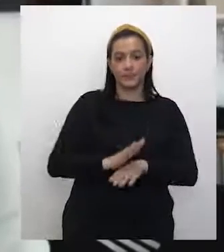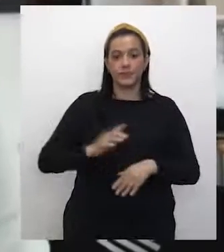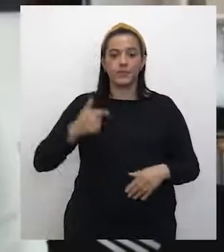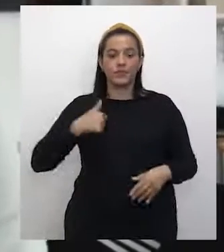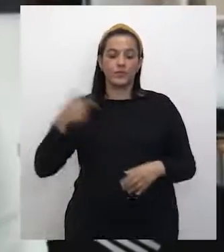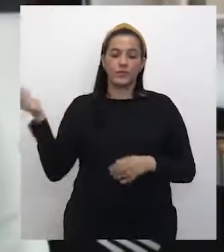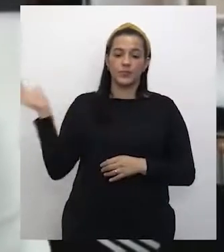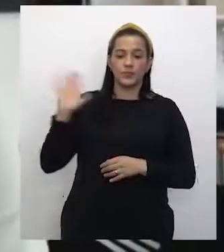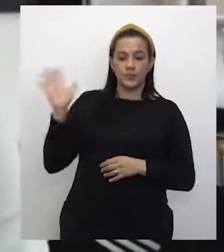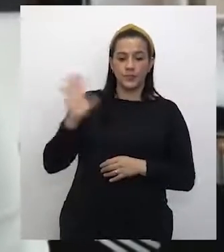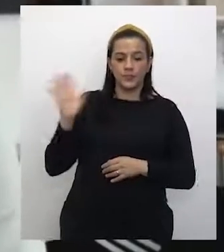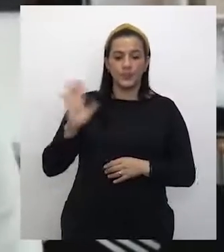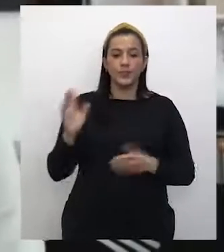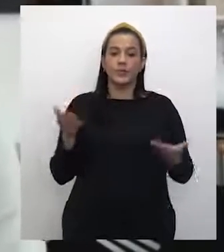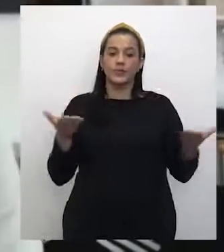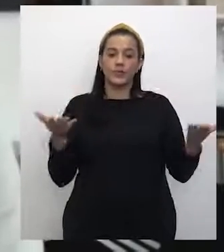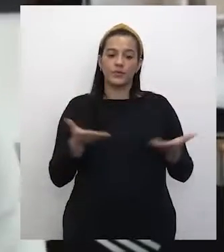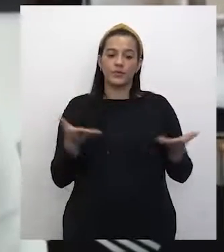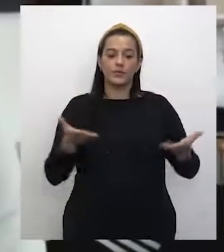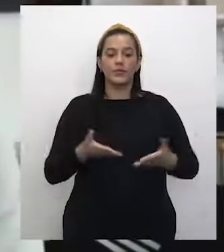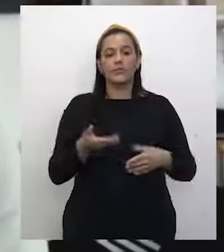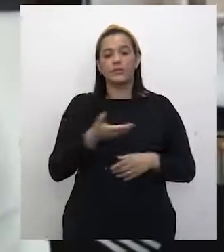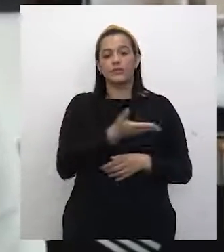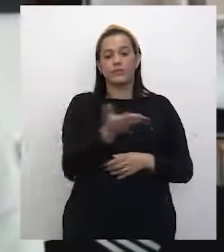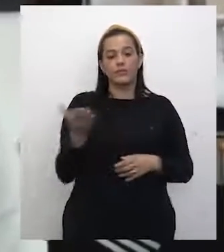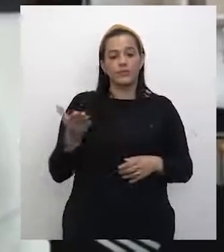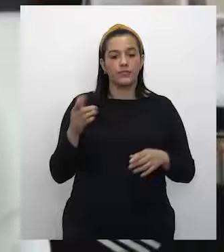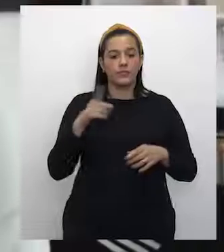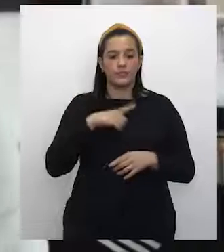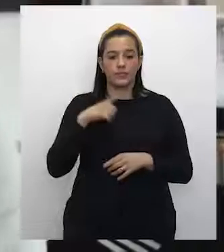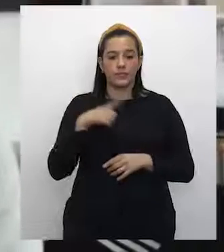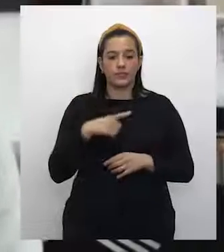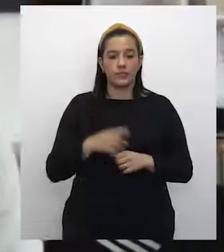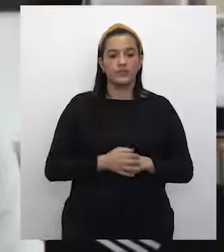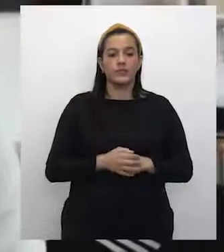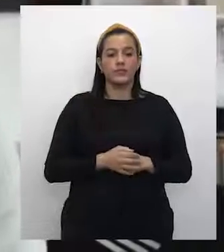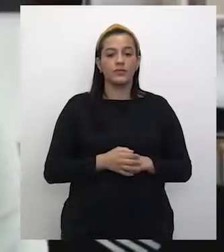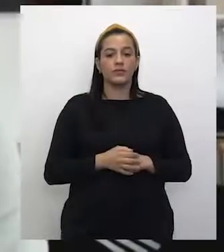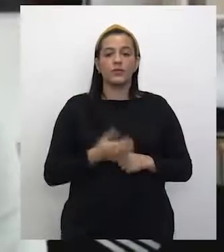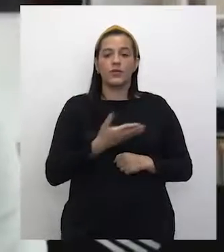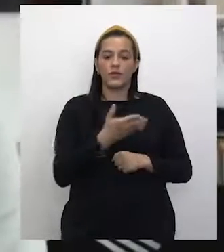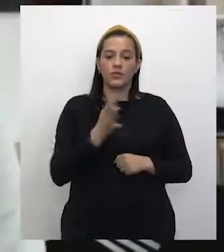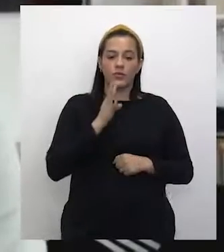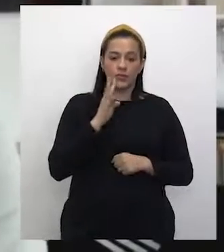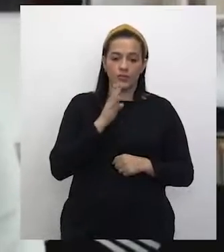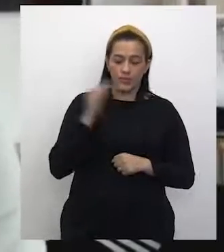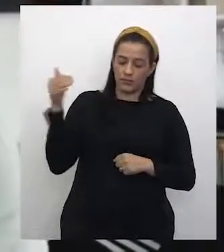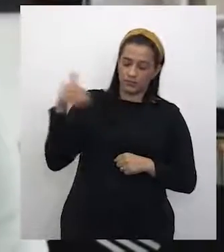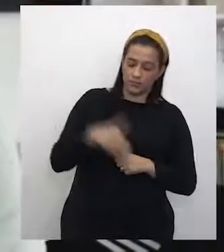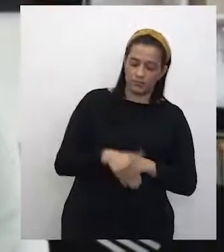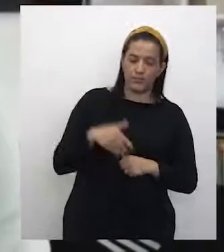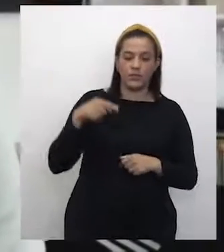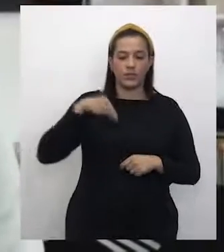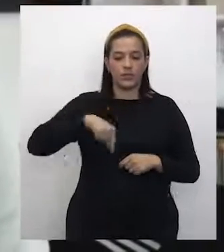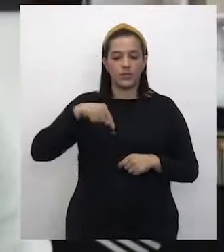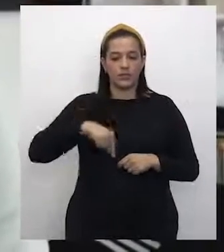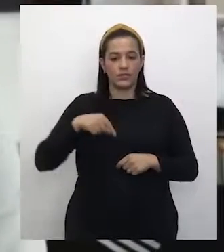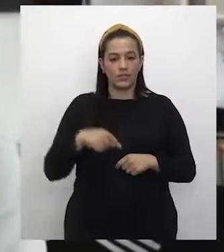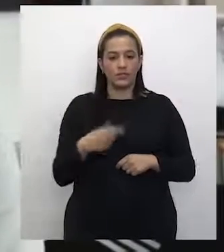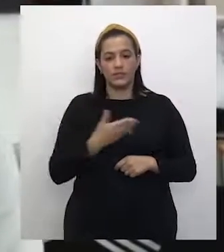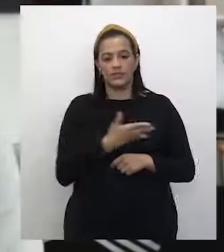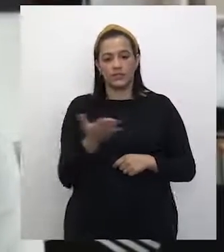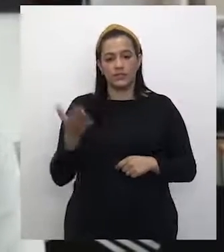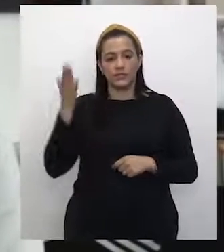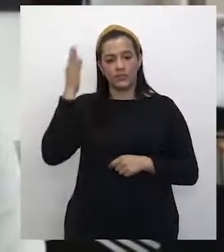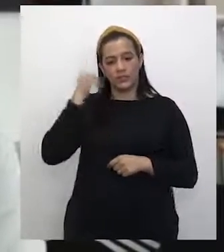me despedindo, quero que vocês entrem, né? Conheçam, venham conhecer o CIEBP, falem,